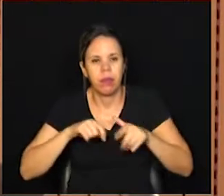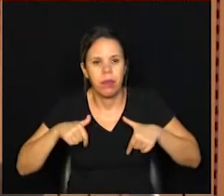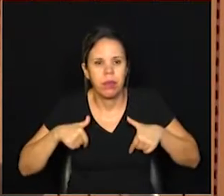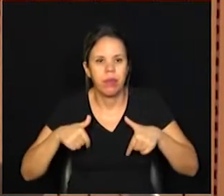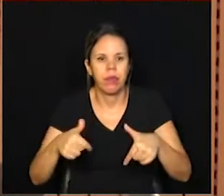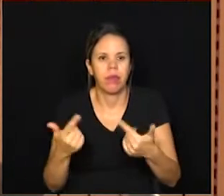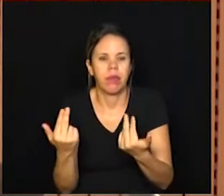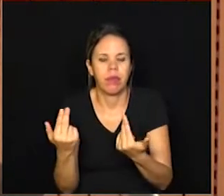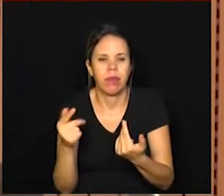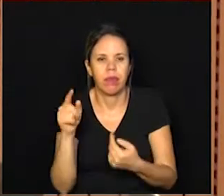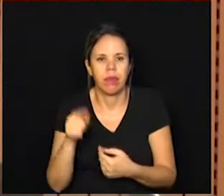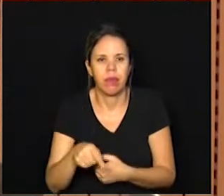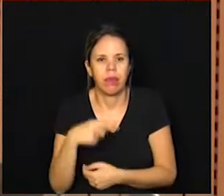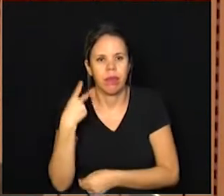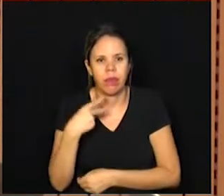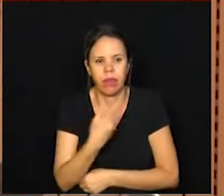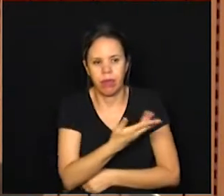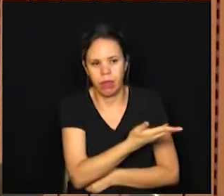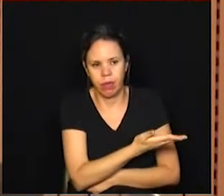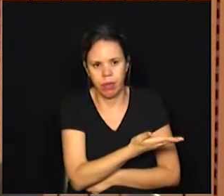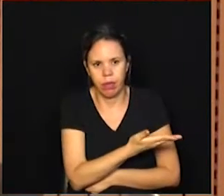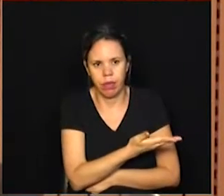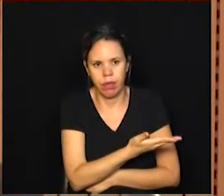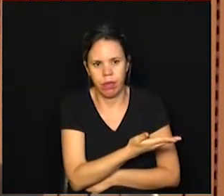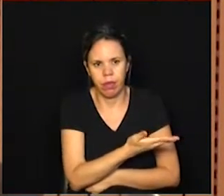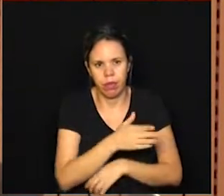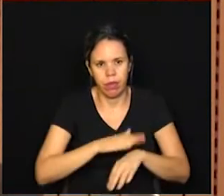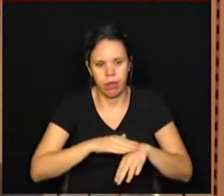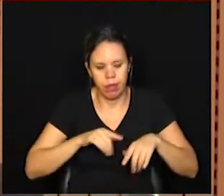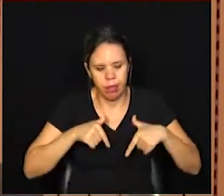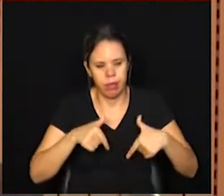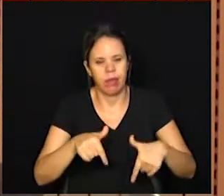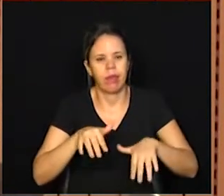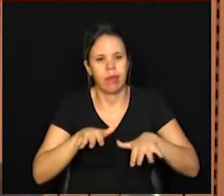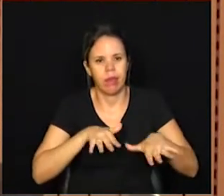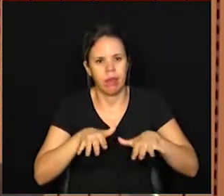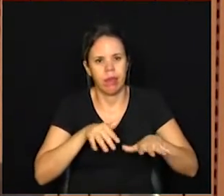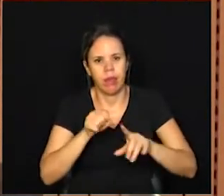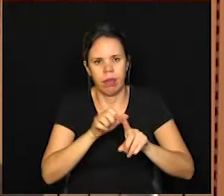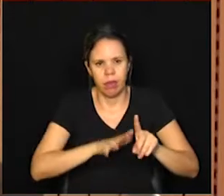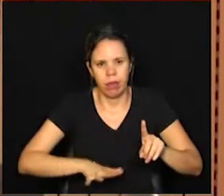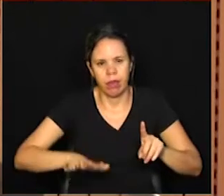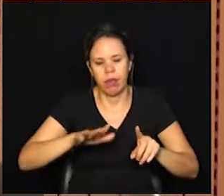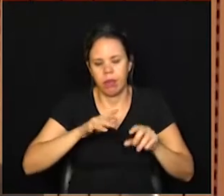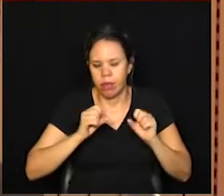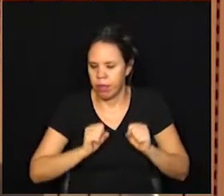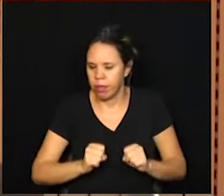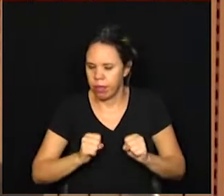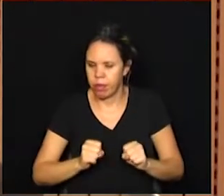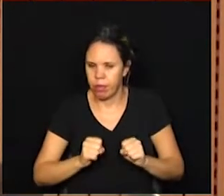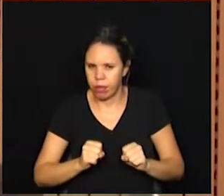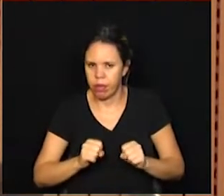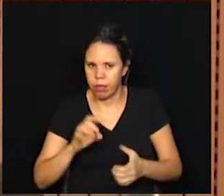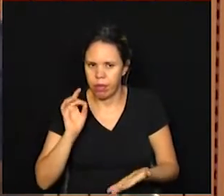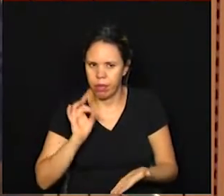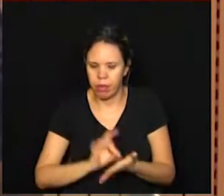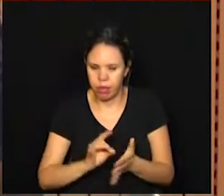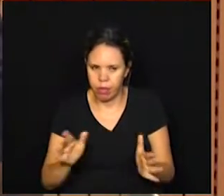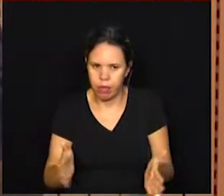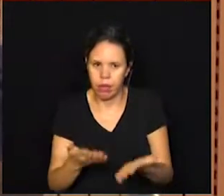como essa do senhor vereador, porque somente a mobilização da sociedade poderá realmente